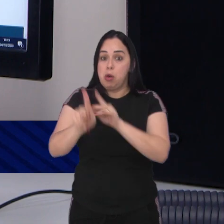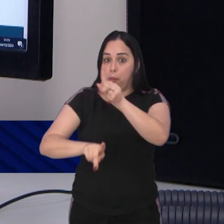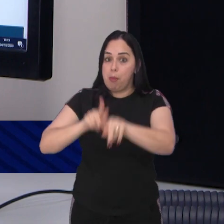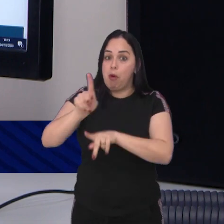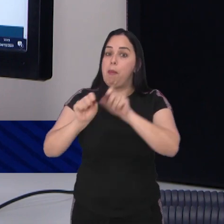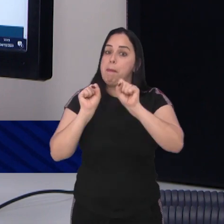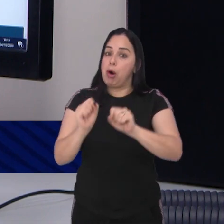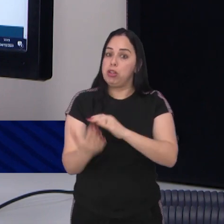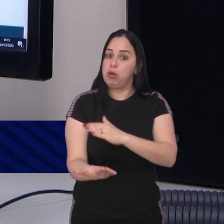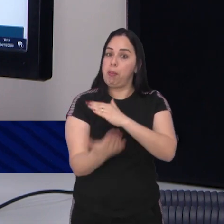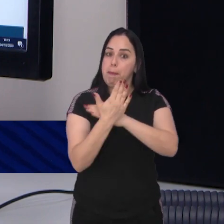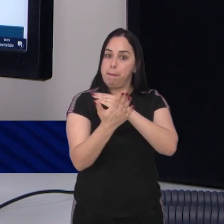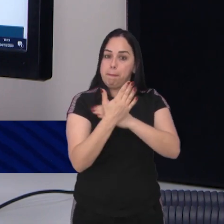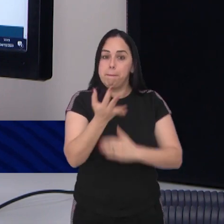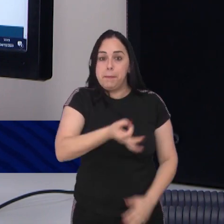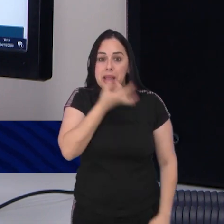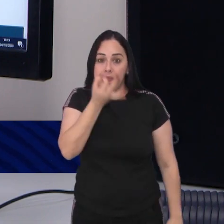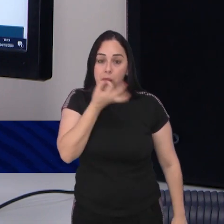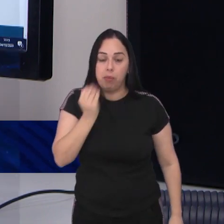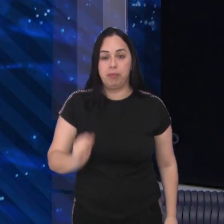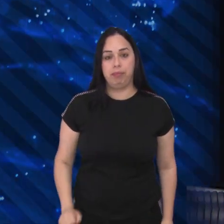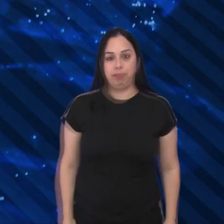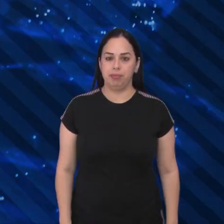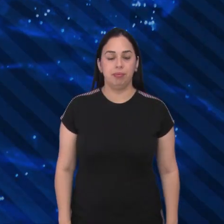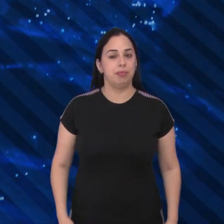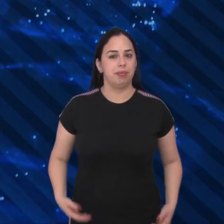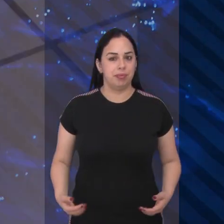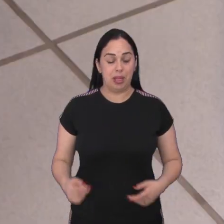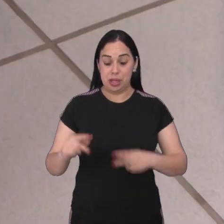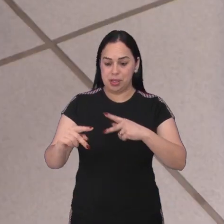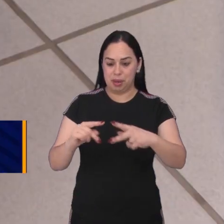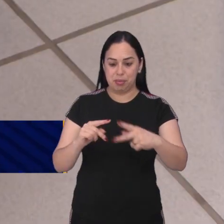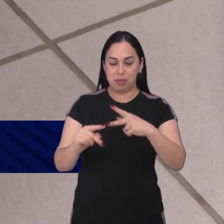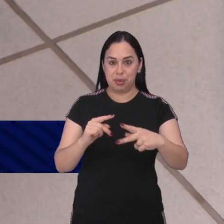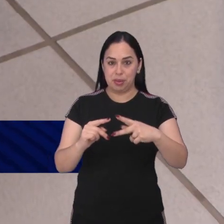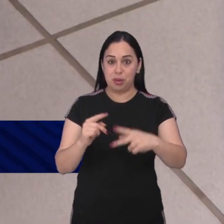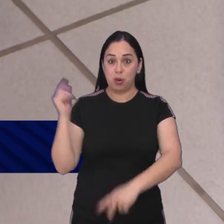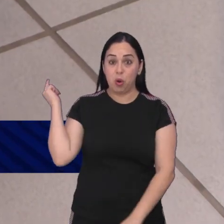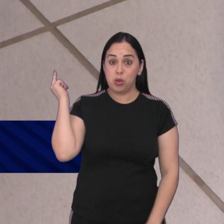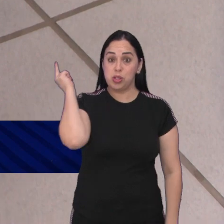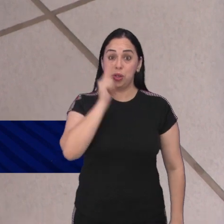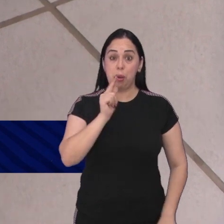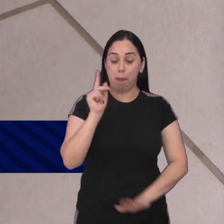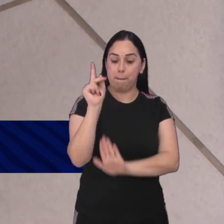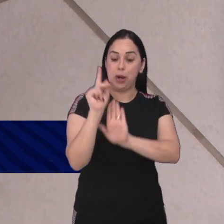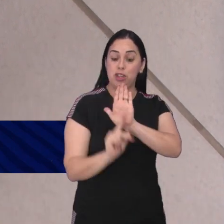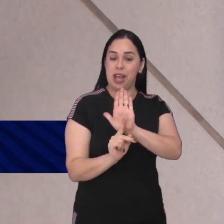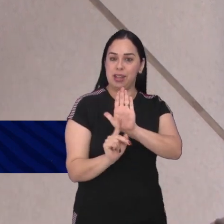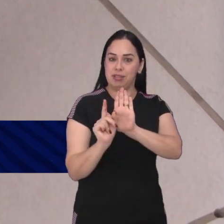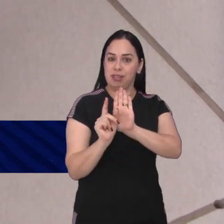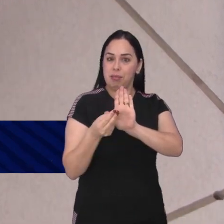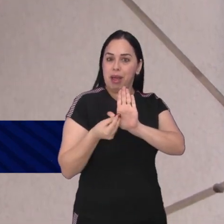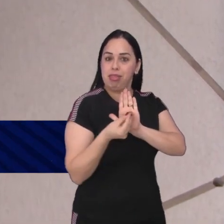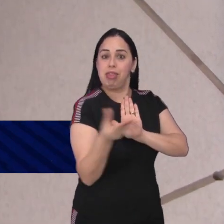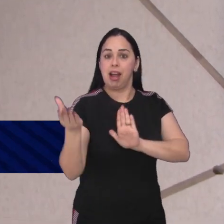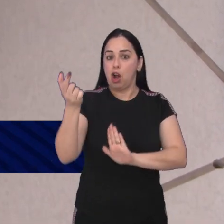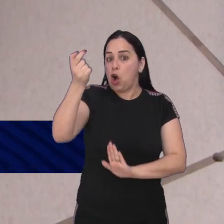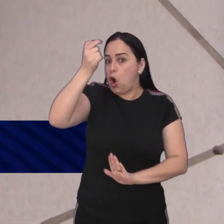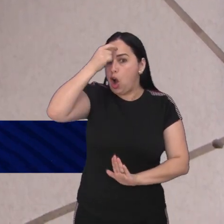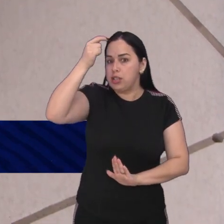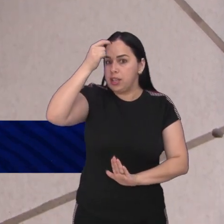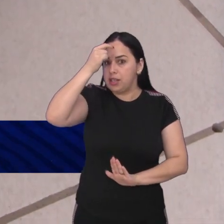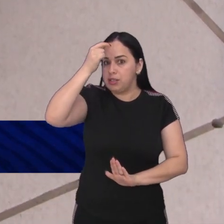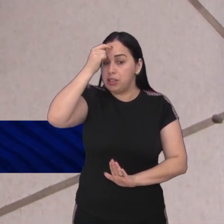tramitação e a população pode contribuir com sugestões. São José dos Campos deve ganhar um programa para conscientizar a população